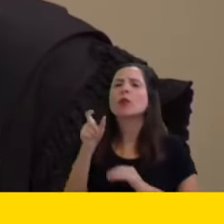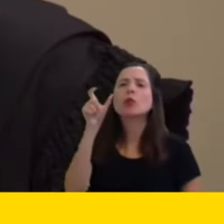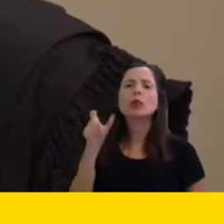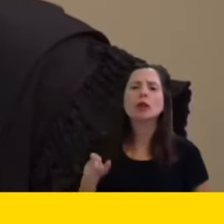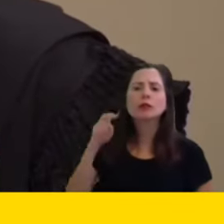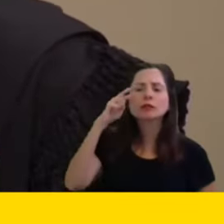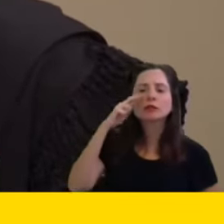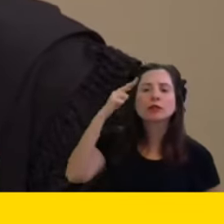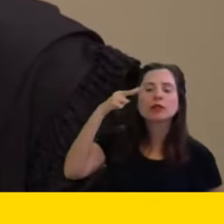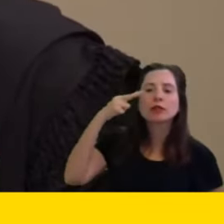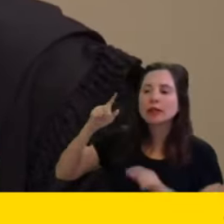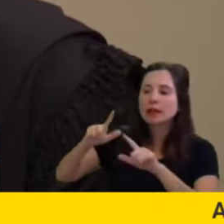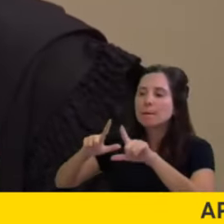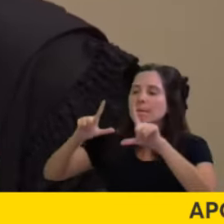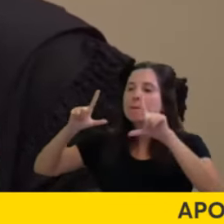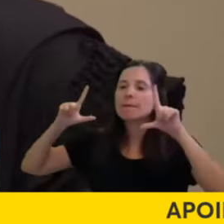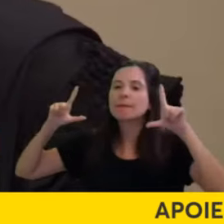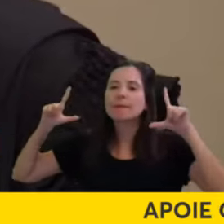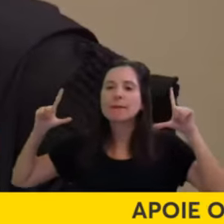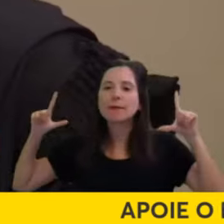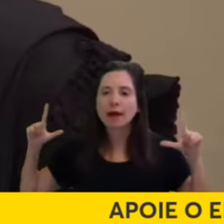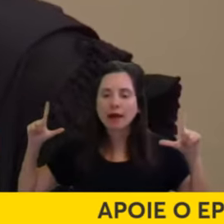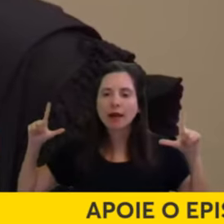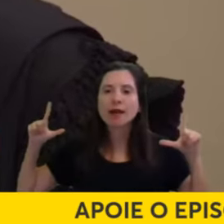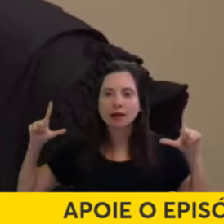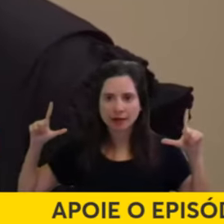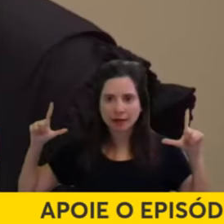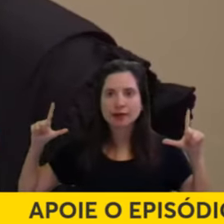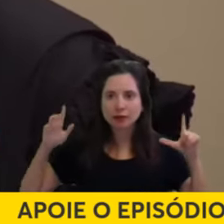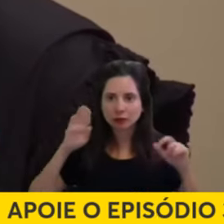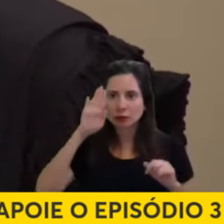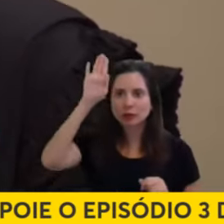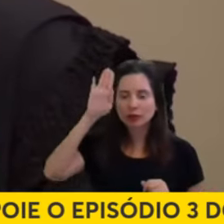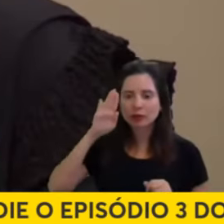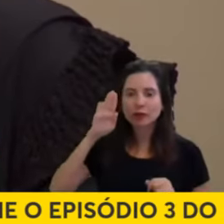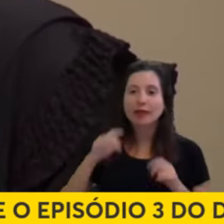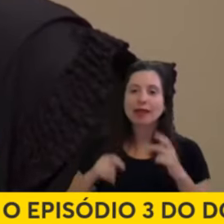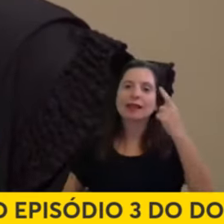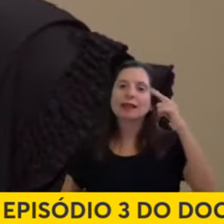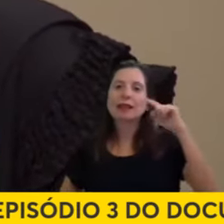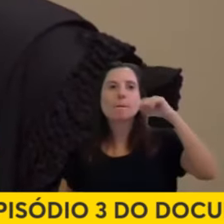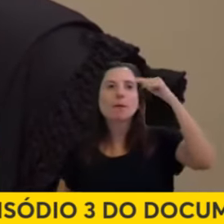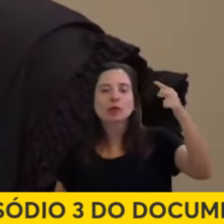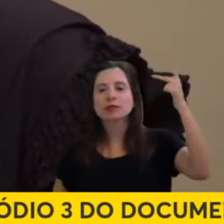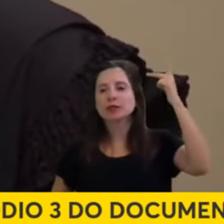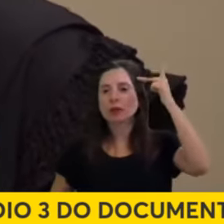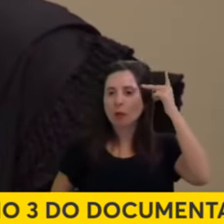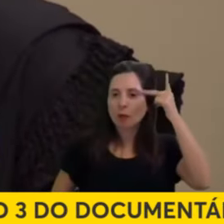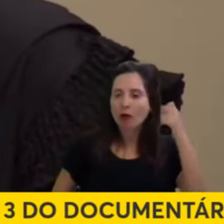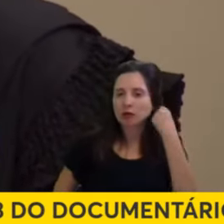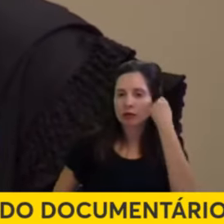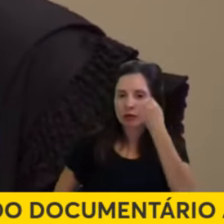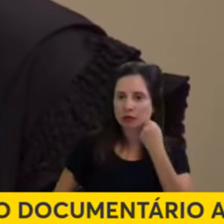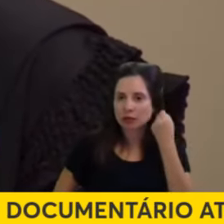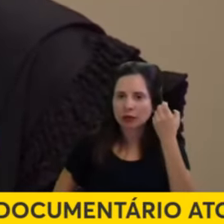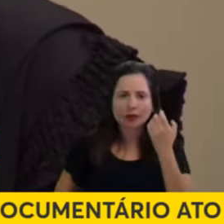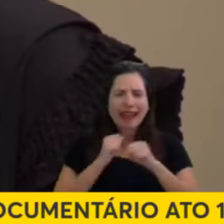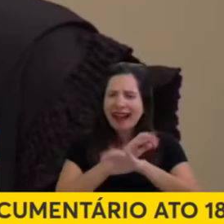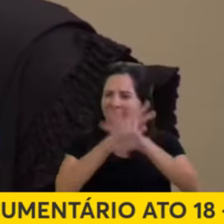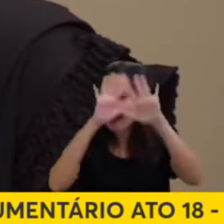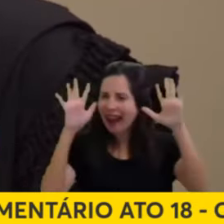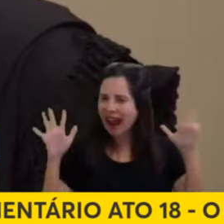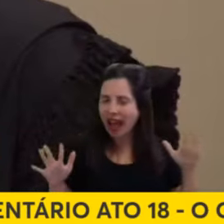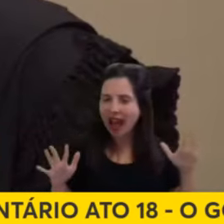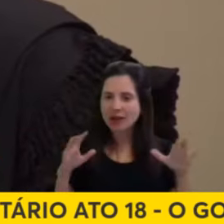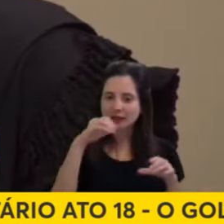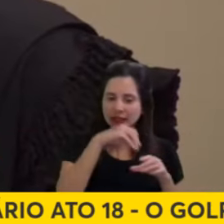pela superexposição que teve na sua candidatura presidencial depois em São Paulo Senador ou deputado federal não fica claro isso no processo em